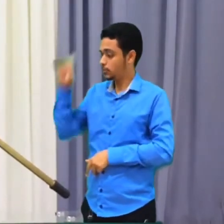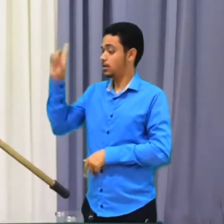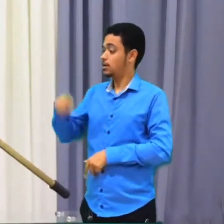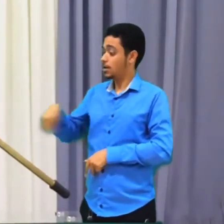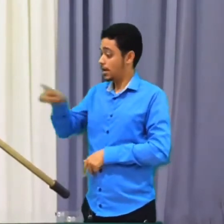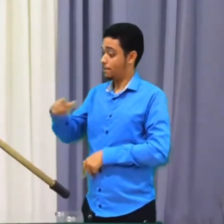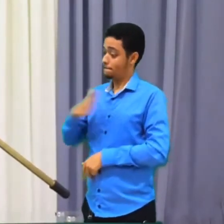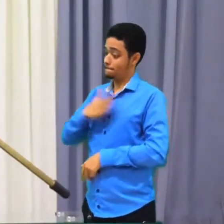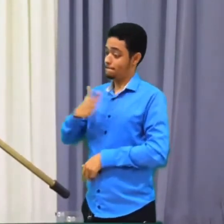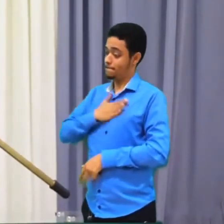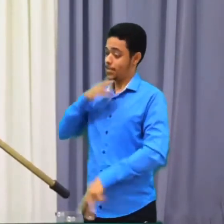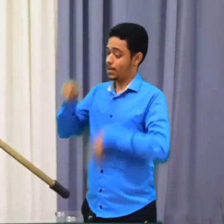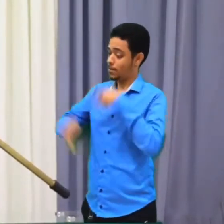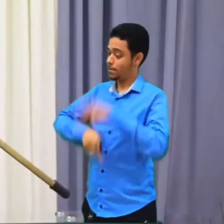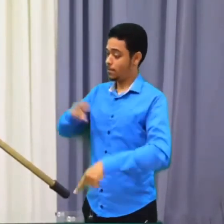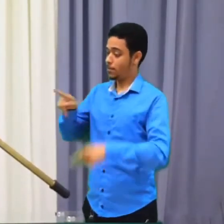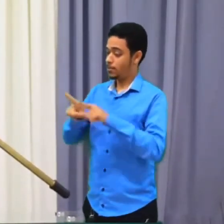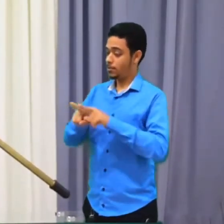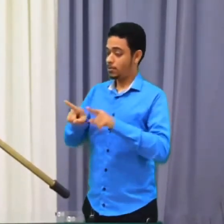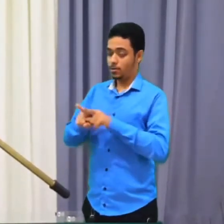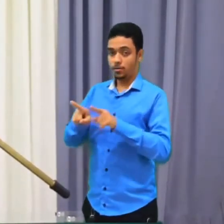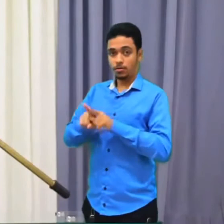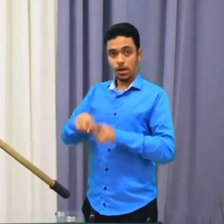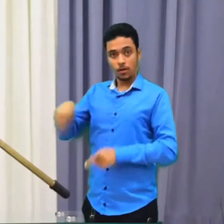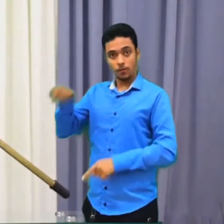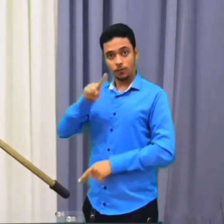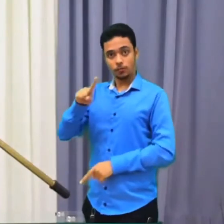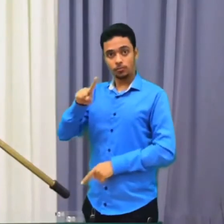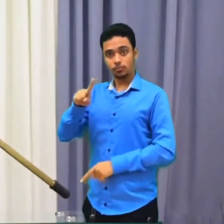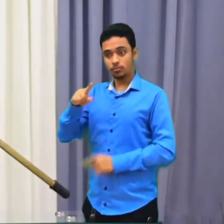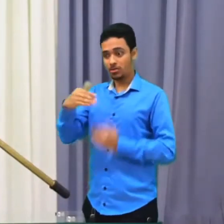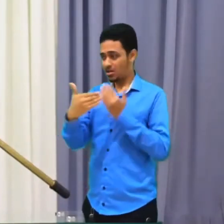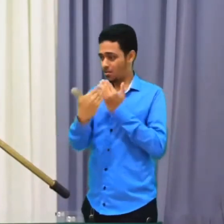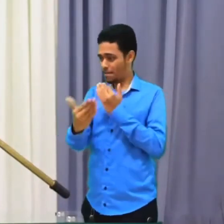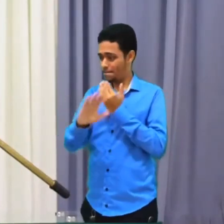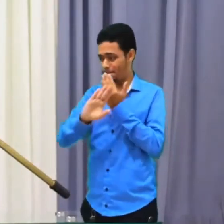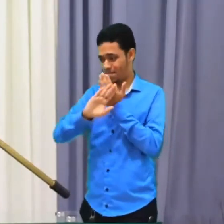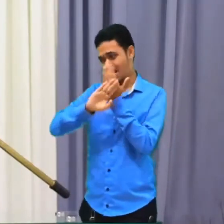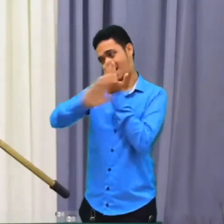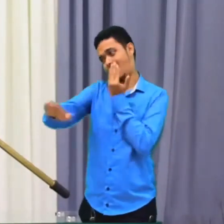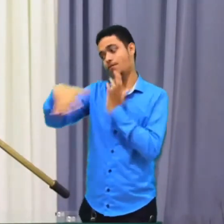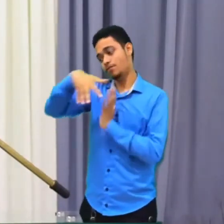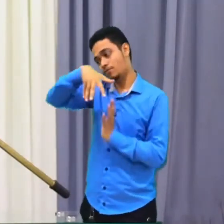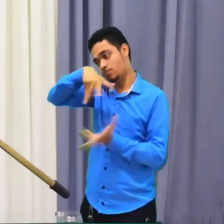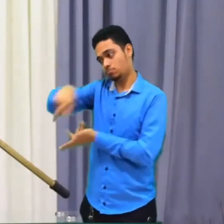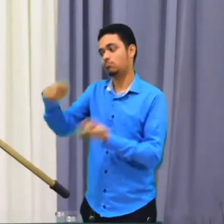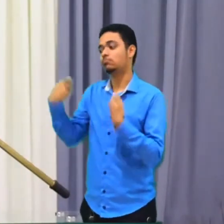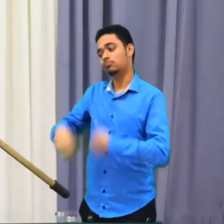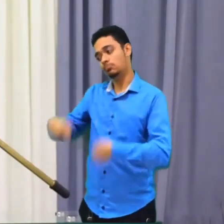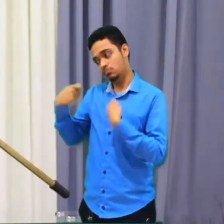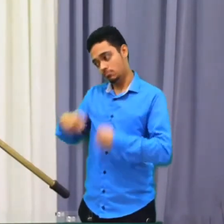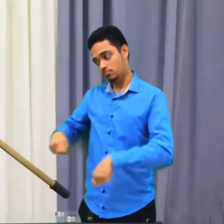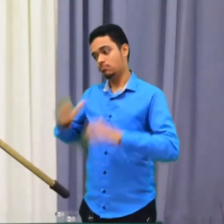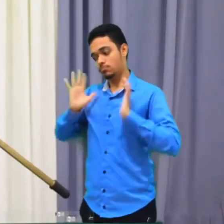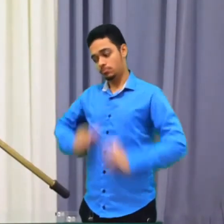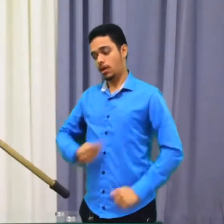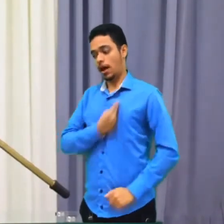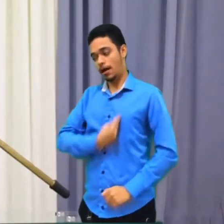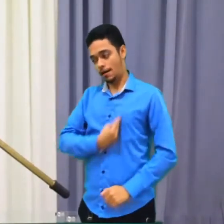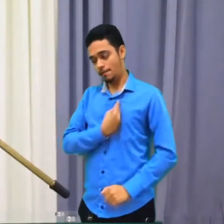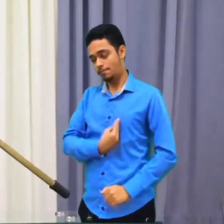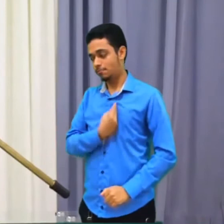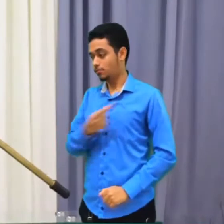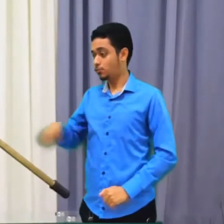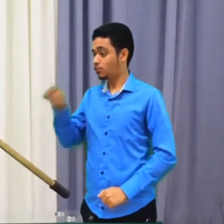meu povo, pelo que saí vós do meio deles, e separai-vos, diz o Senhor, e